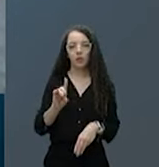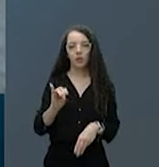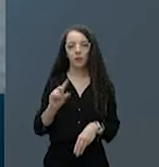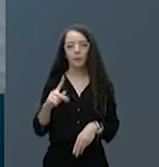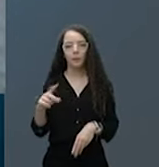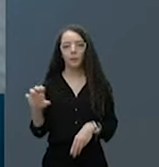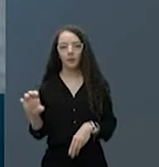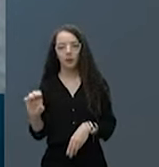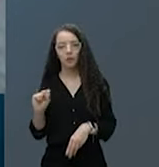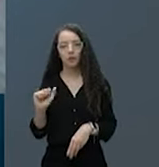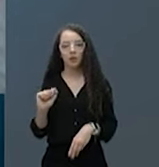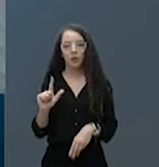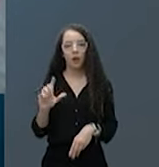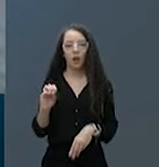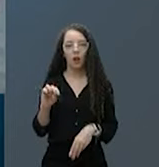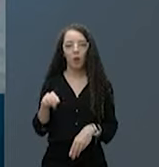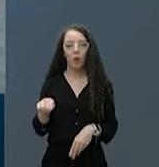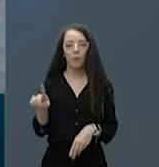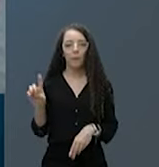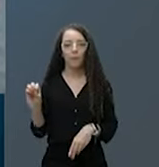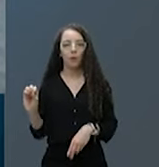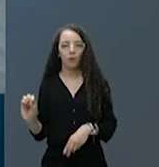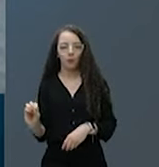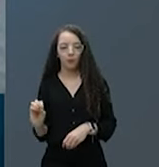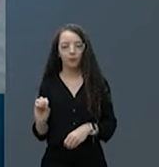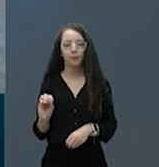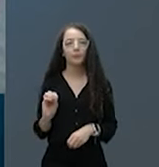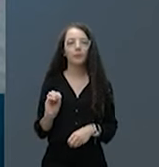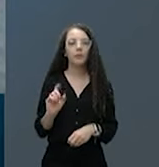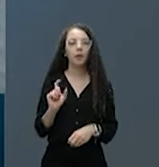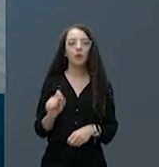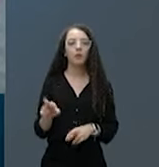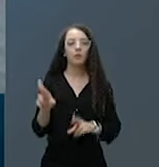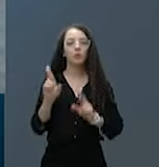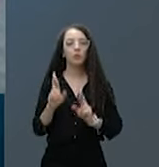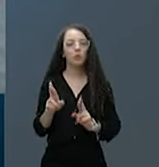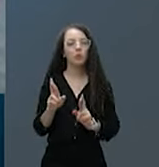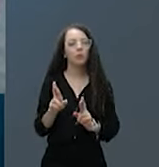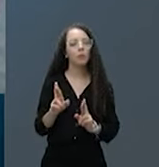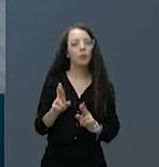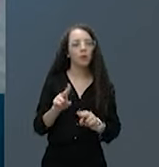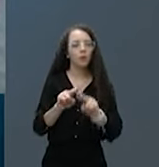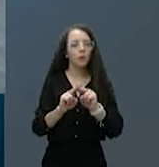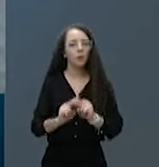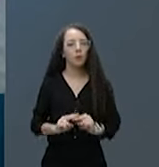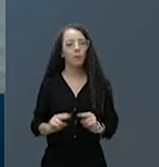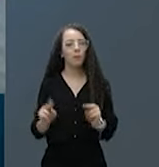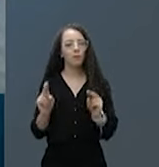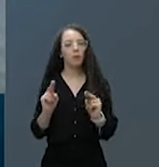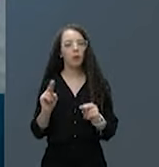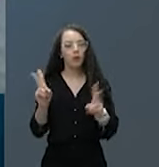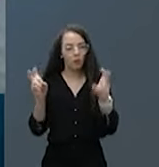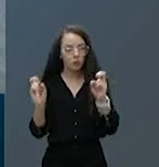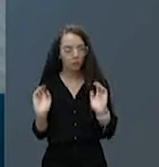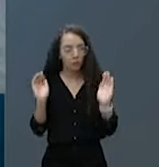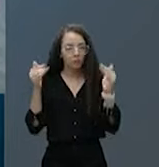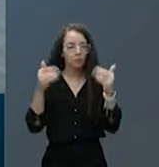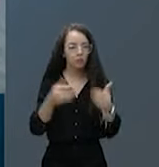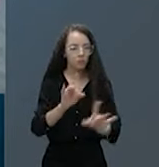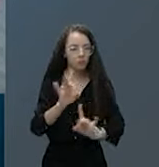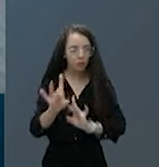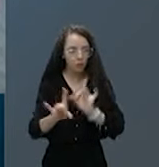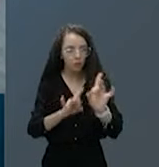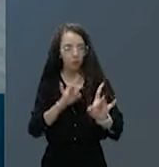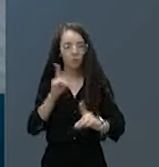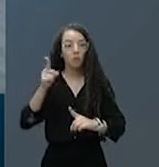É o que ocorre, por exemplo, nos casos em que a presença de dolo específico não foi afirmada pelas instâncias ordinárias, nos quais combativos advogados passaram